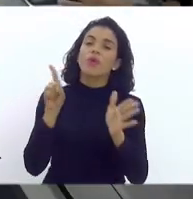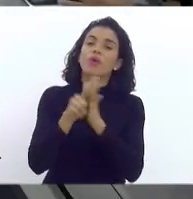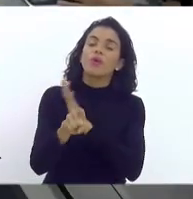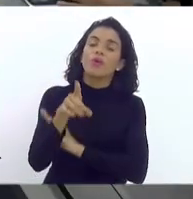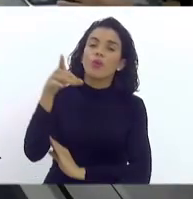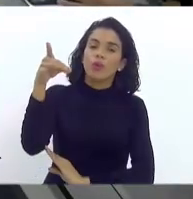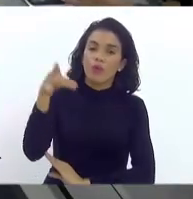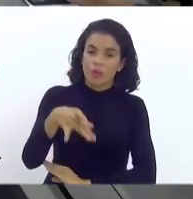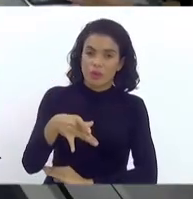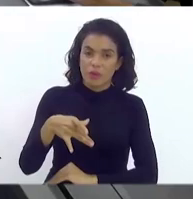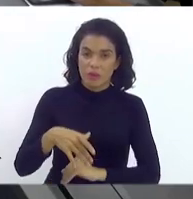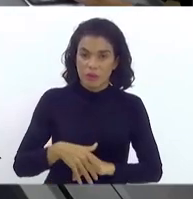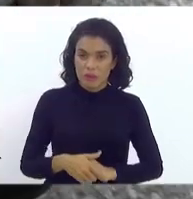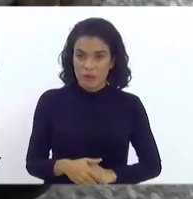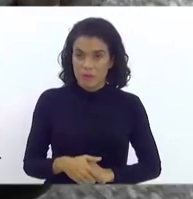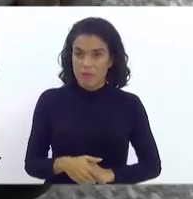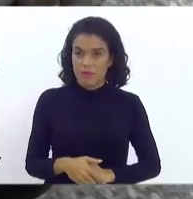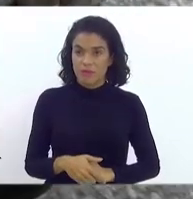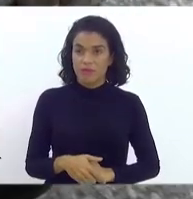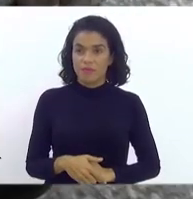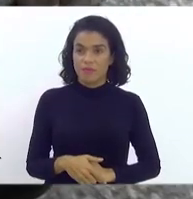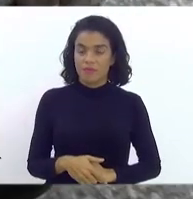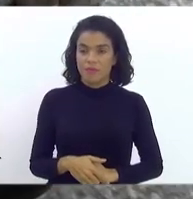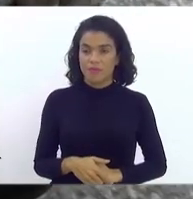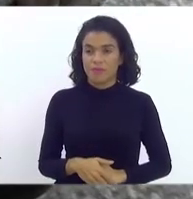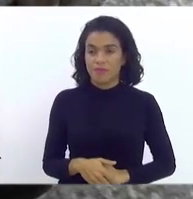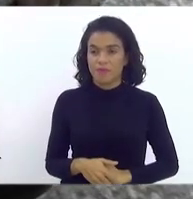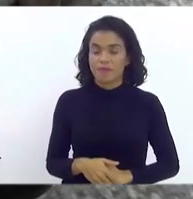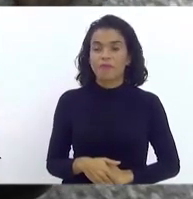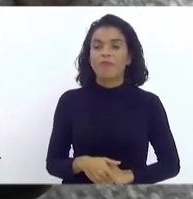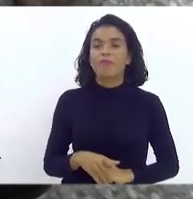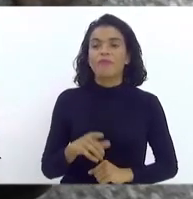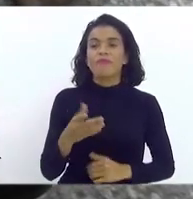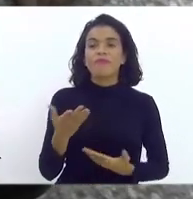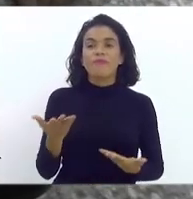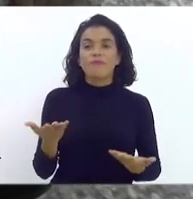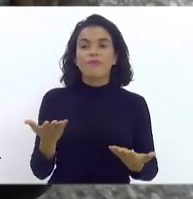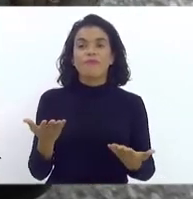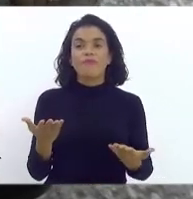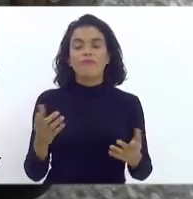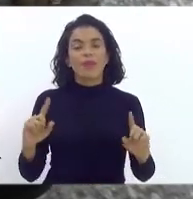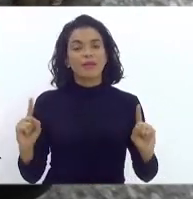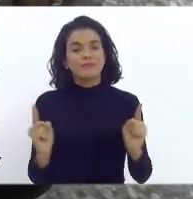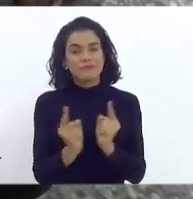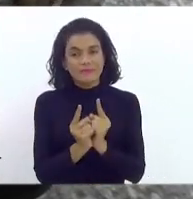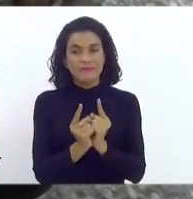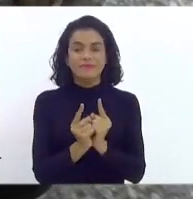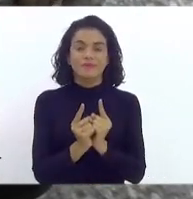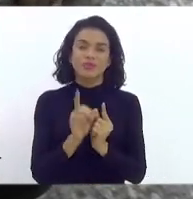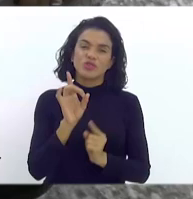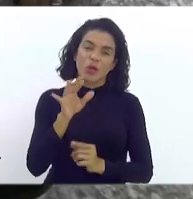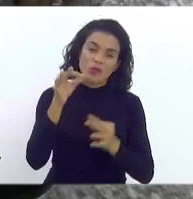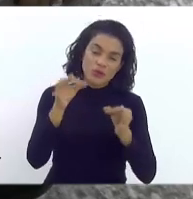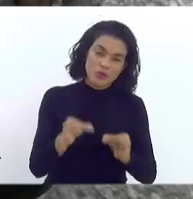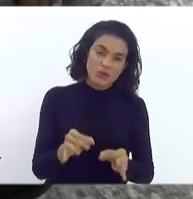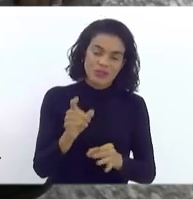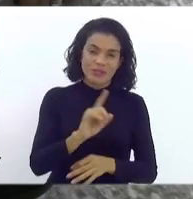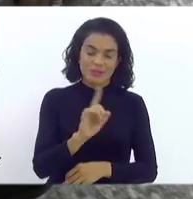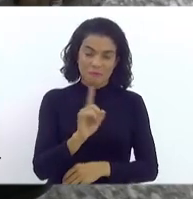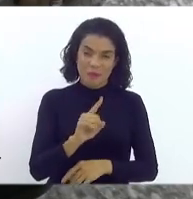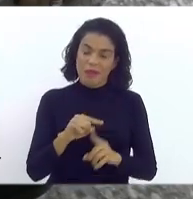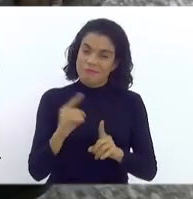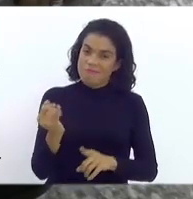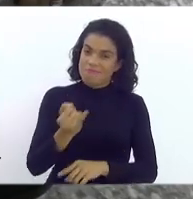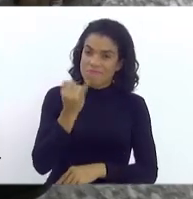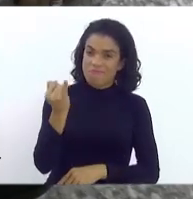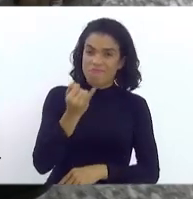foi advinda dessa breve, porém... não só justa, mas também muito pertinente